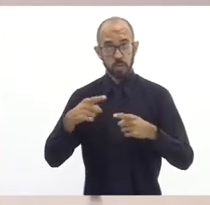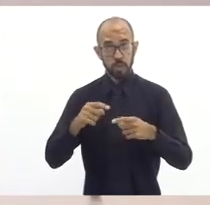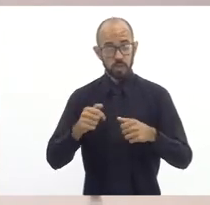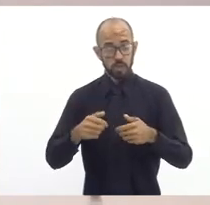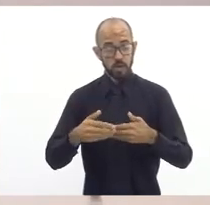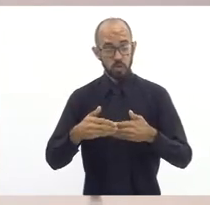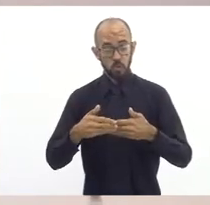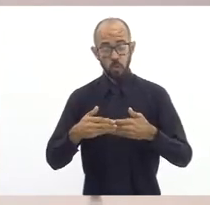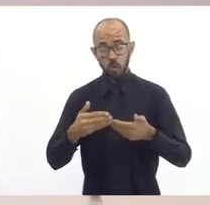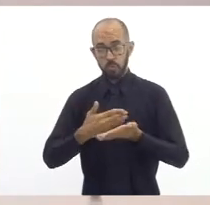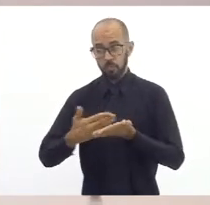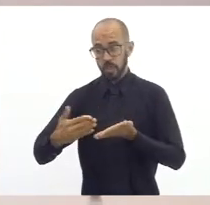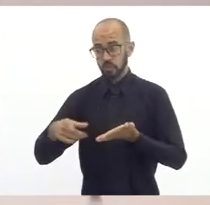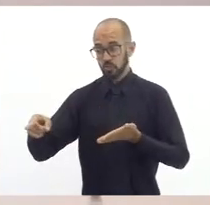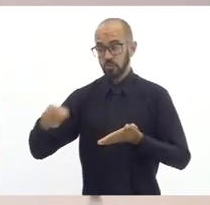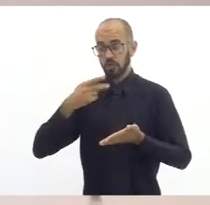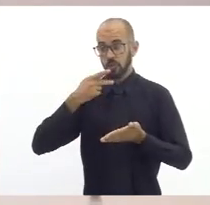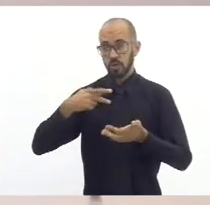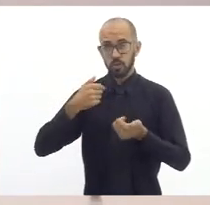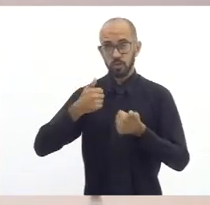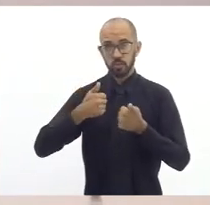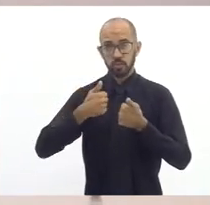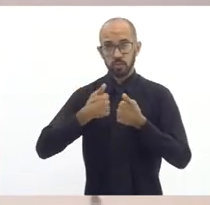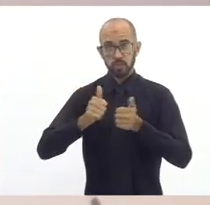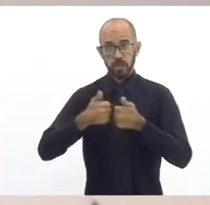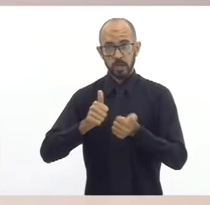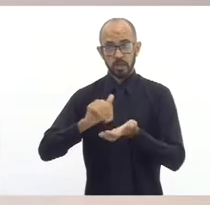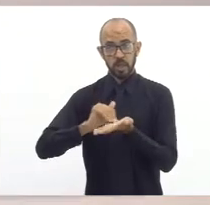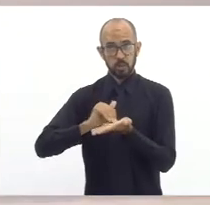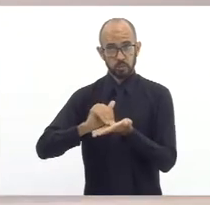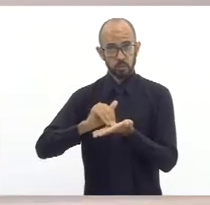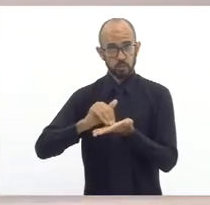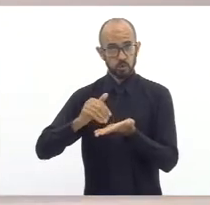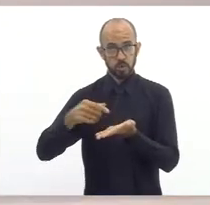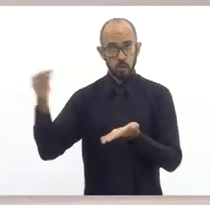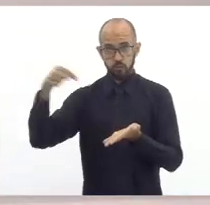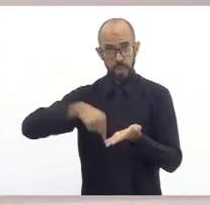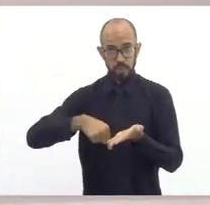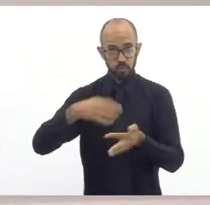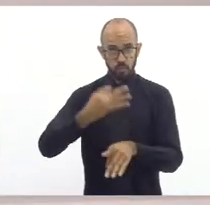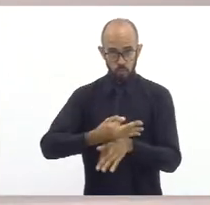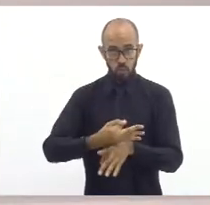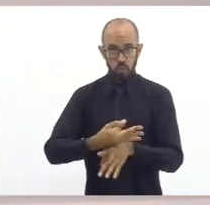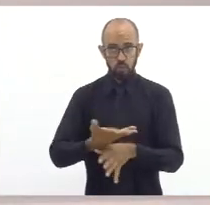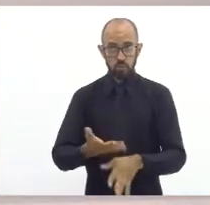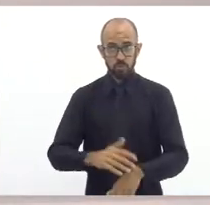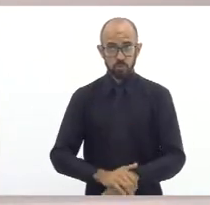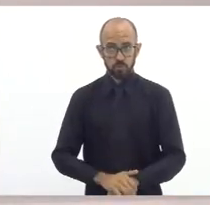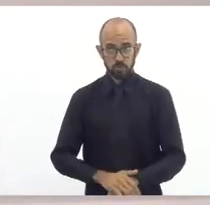senhora disse que o secretário de Transporte foi convocado e aqui não veio. Então,